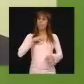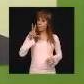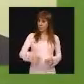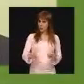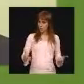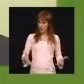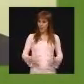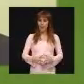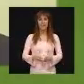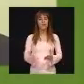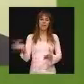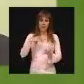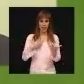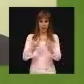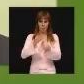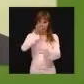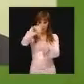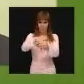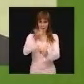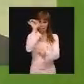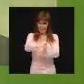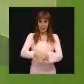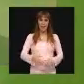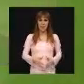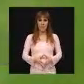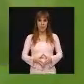Portugal. Venha comigo votar sim.